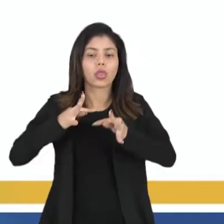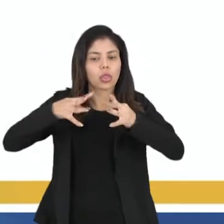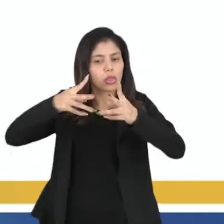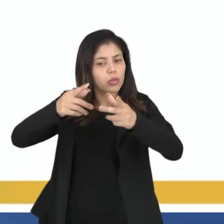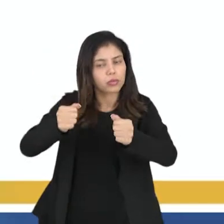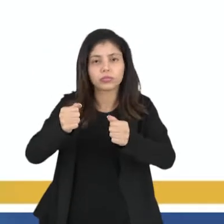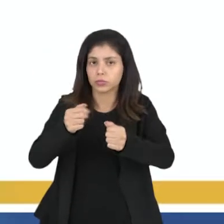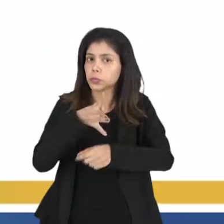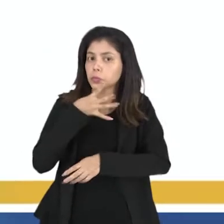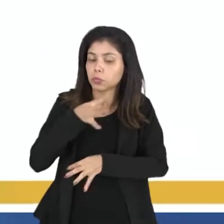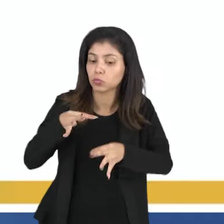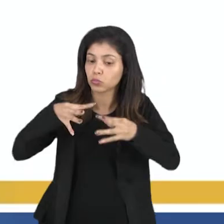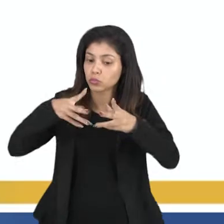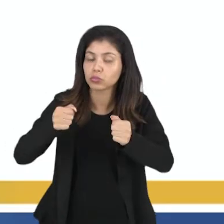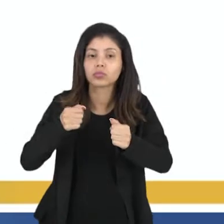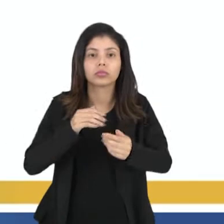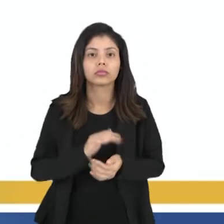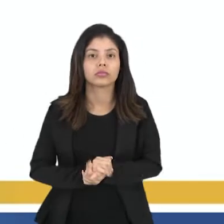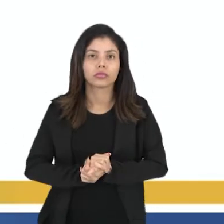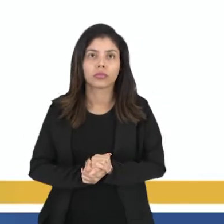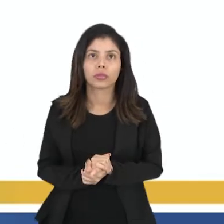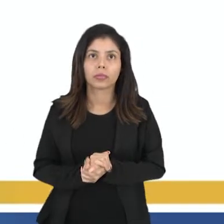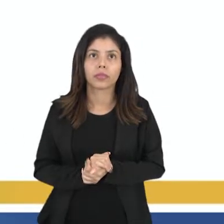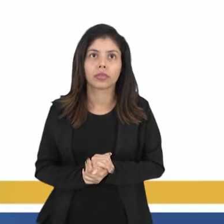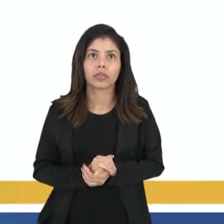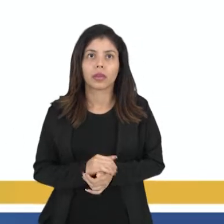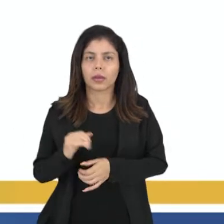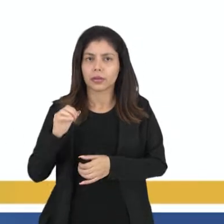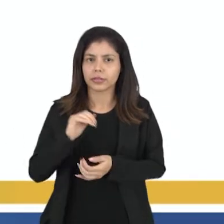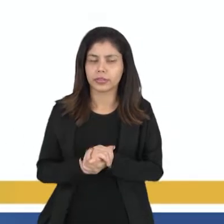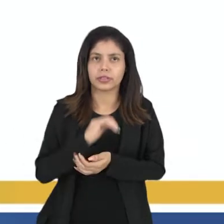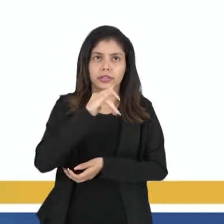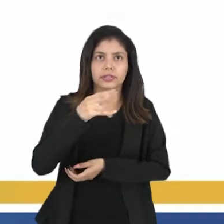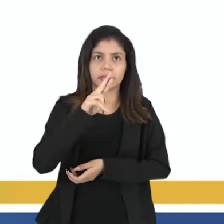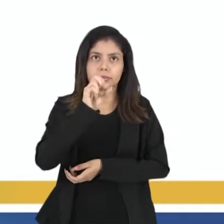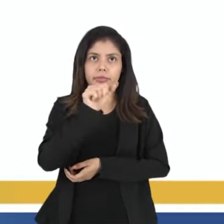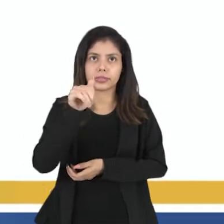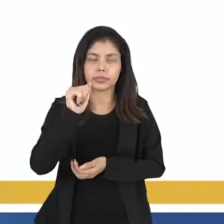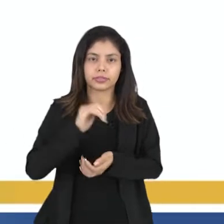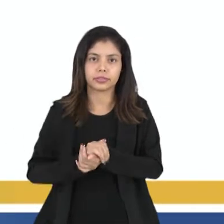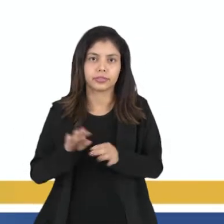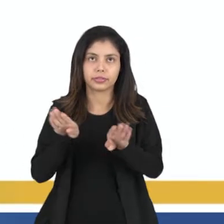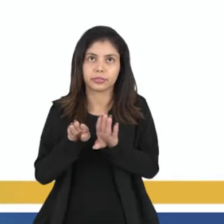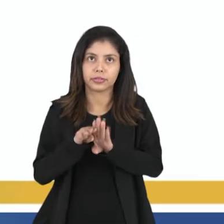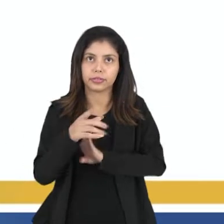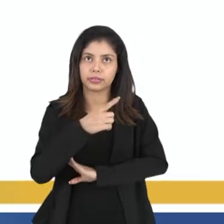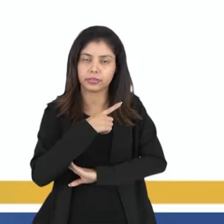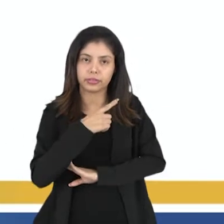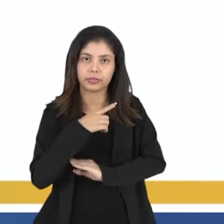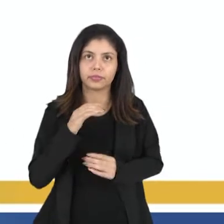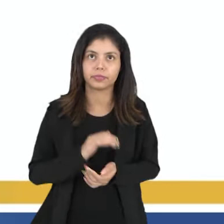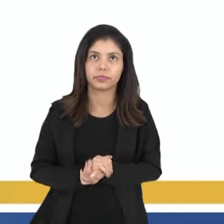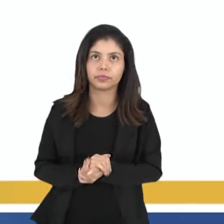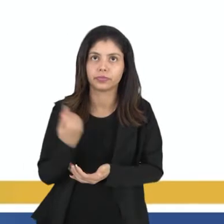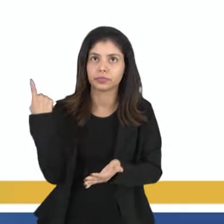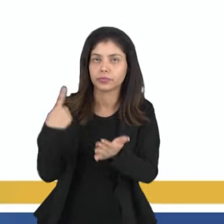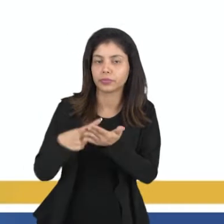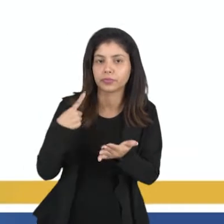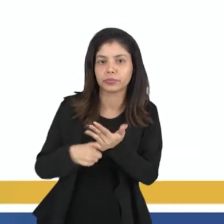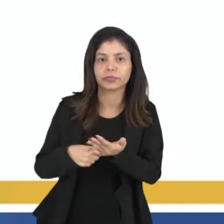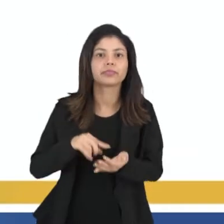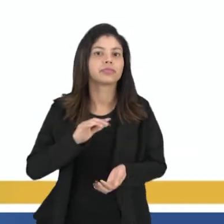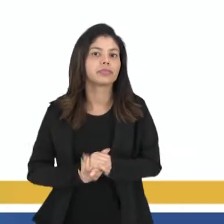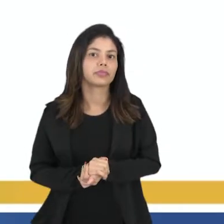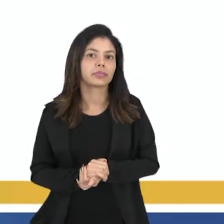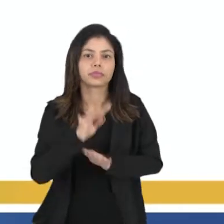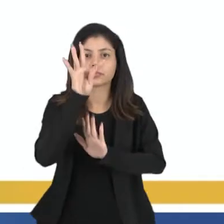ter conhecimento de tudo isso. Quando ele está dizendo impressão sensorial, isso servirá para confirmar a nossa suspeita.